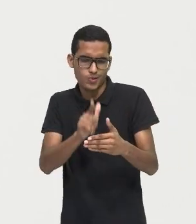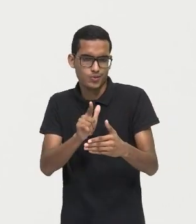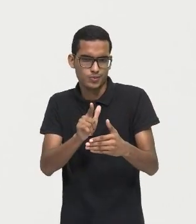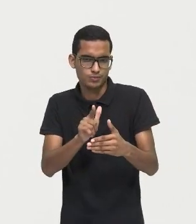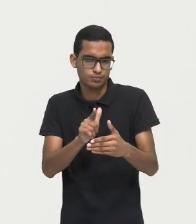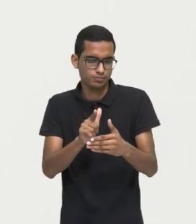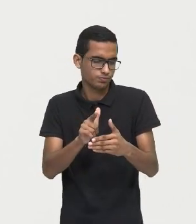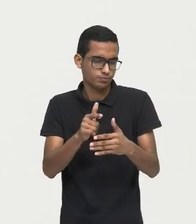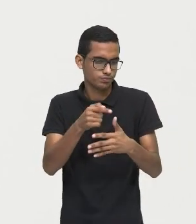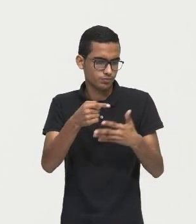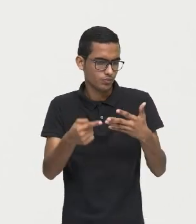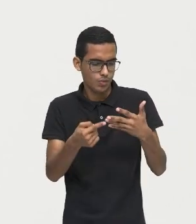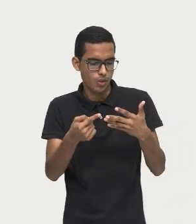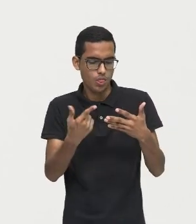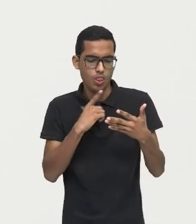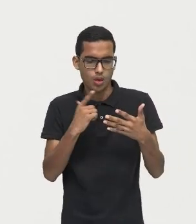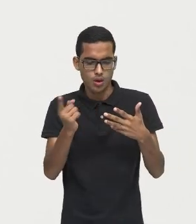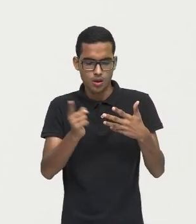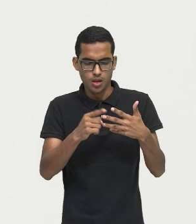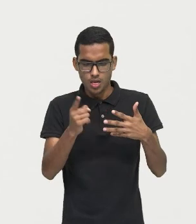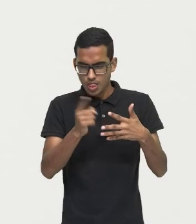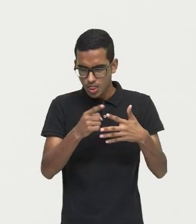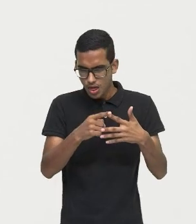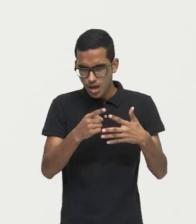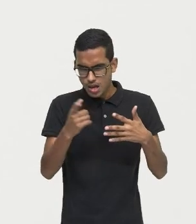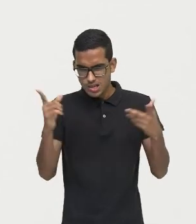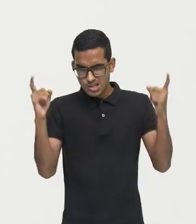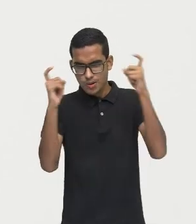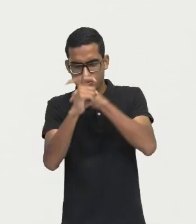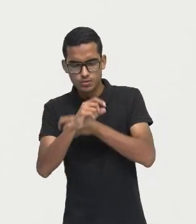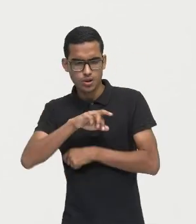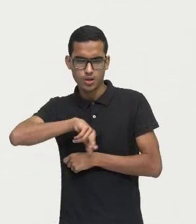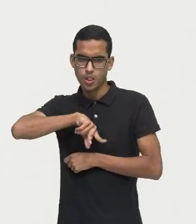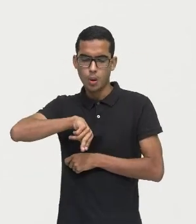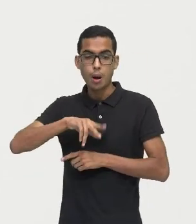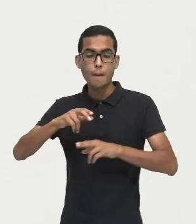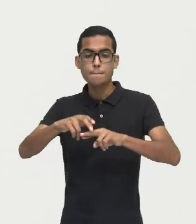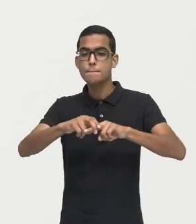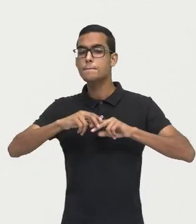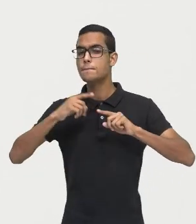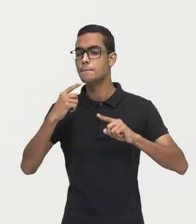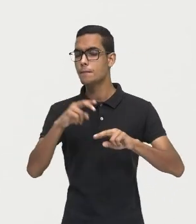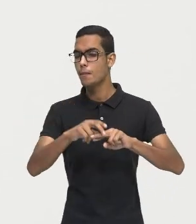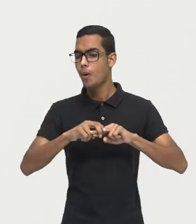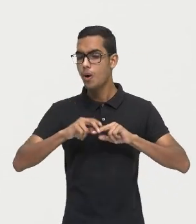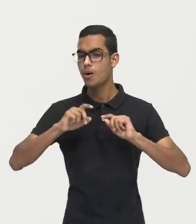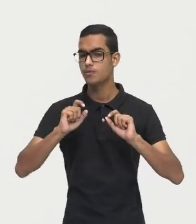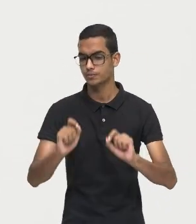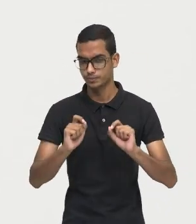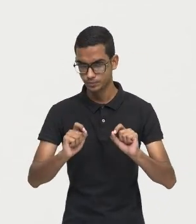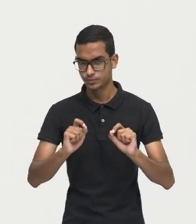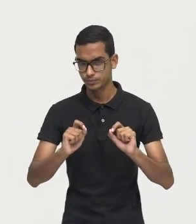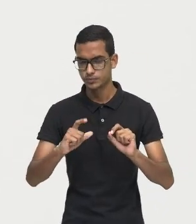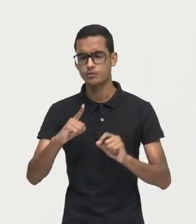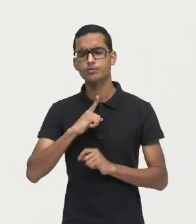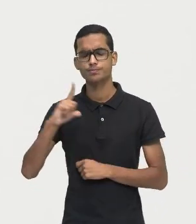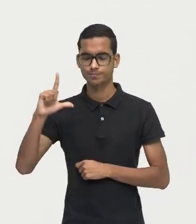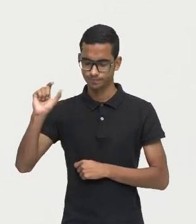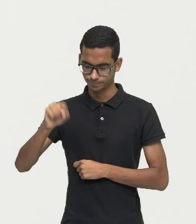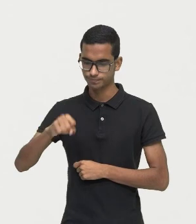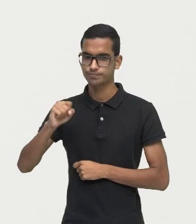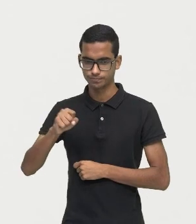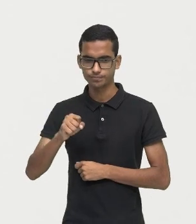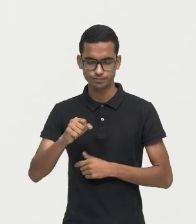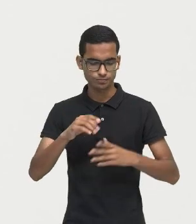nessa relação das dificuldades, tá? Em relação à Amazônia, porque vai ter sim esse transporte